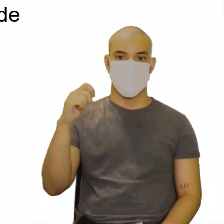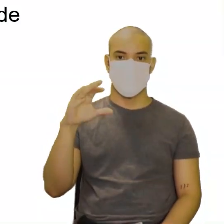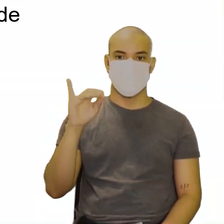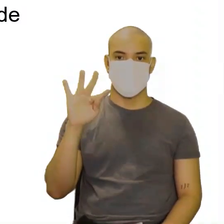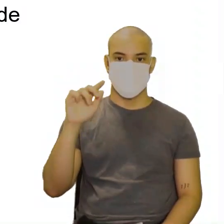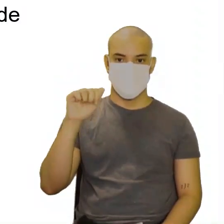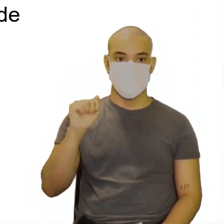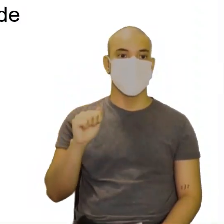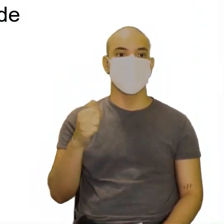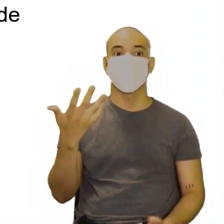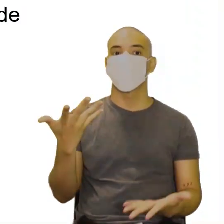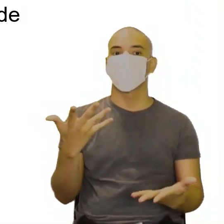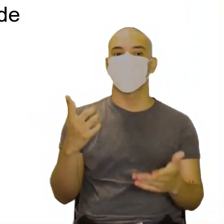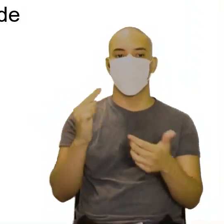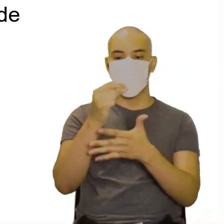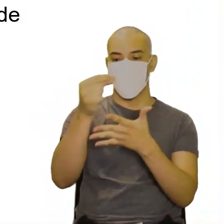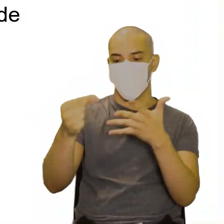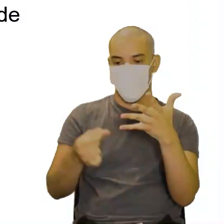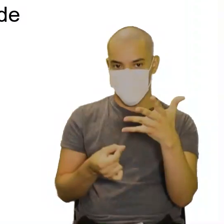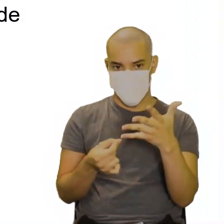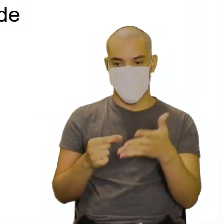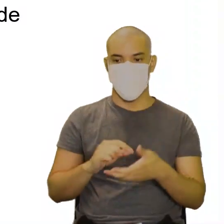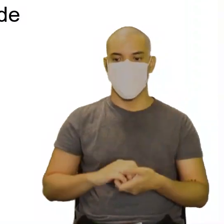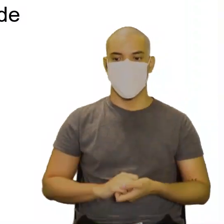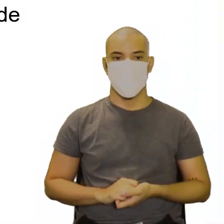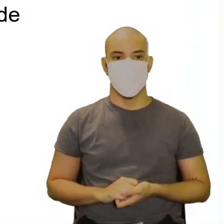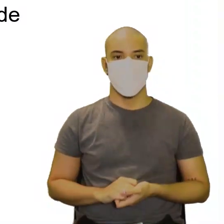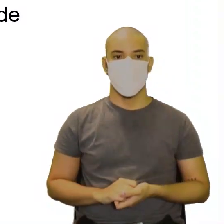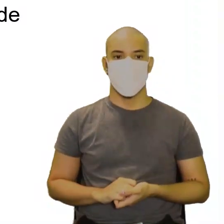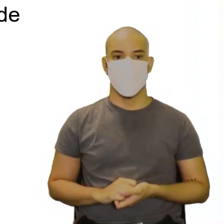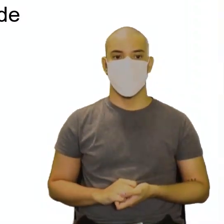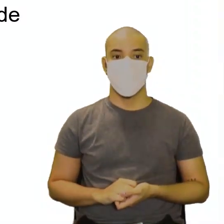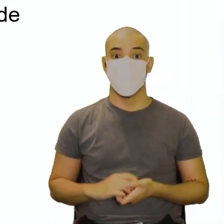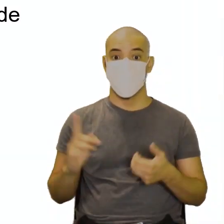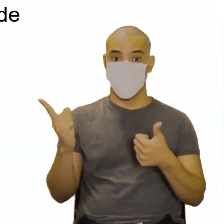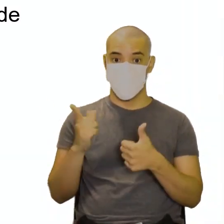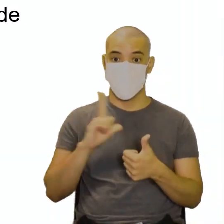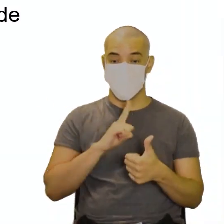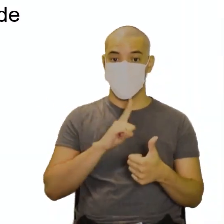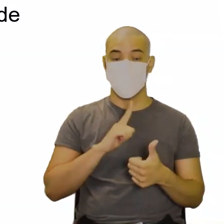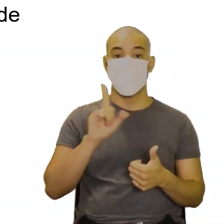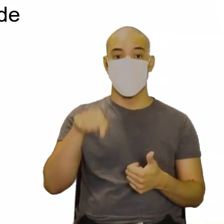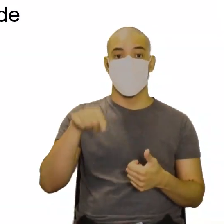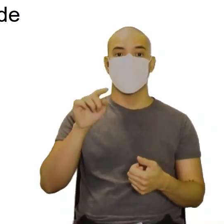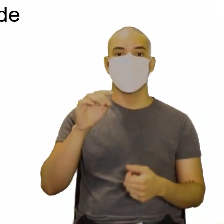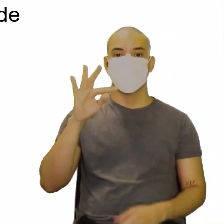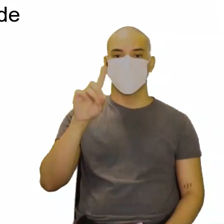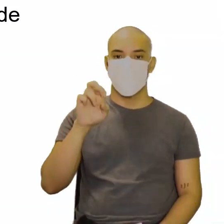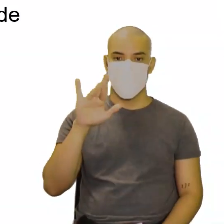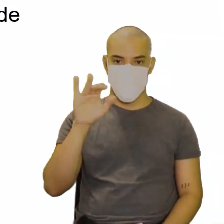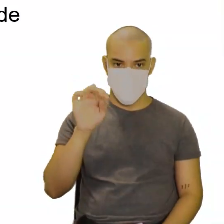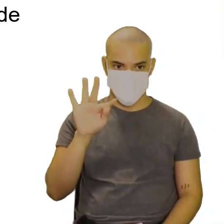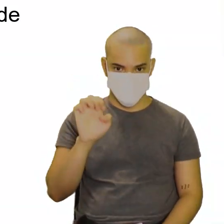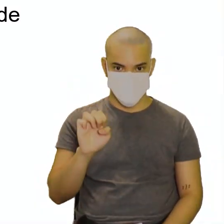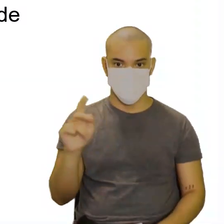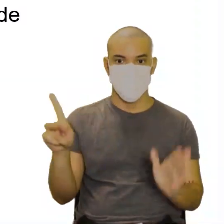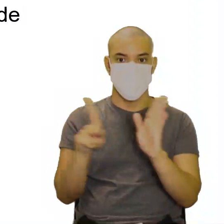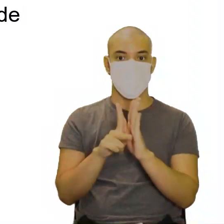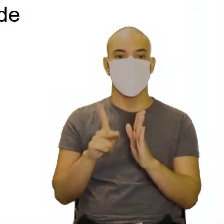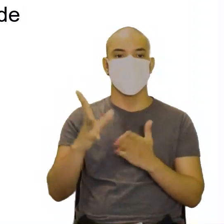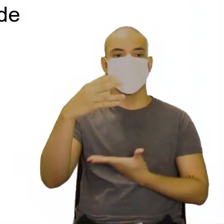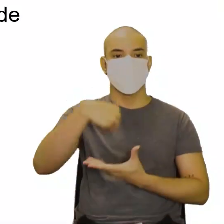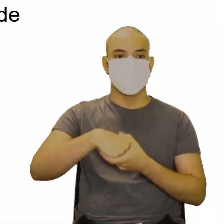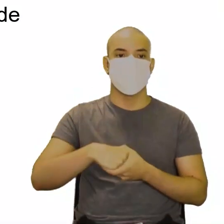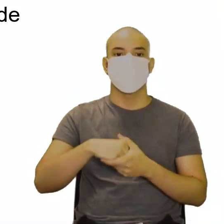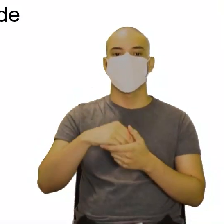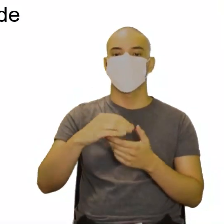capacitância, julgue os itens a seguir. A capacitância é diretamente proporcional à permissividade elétrica